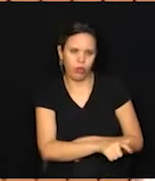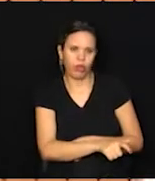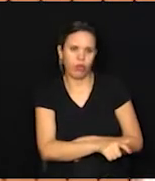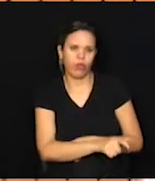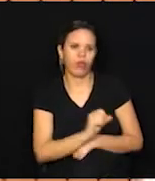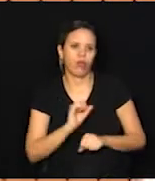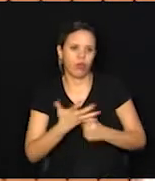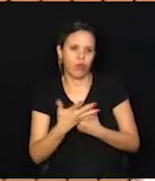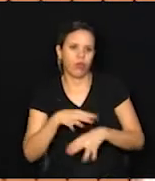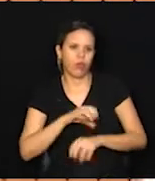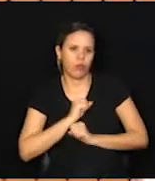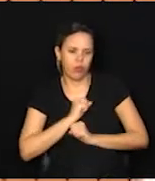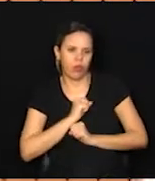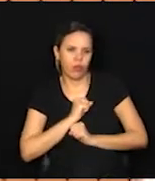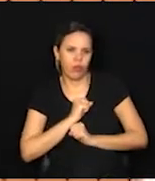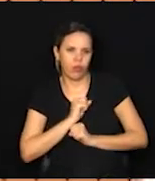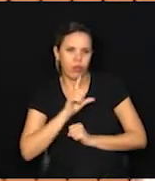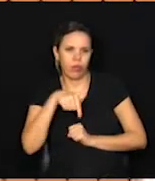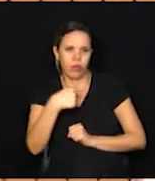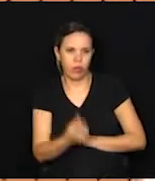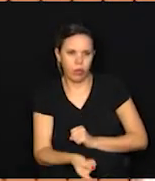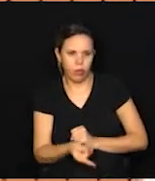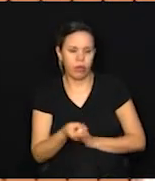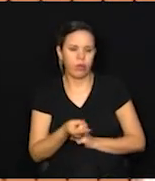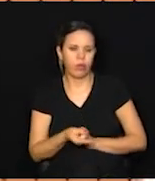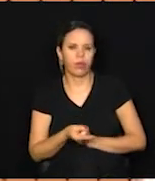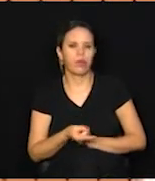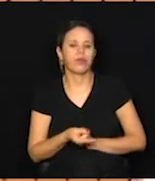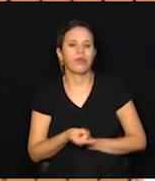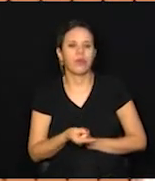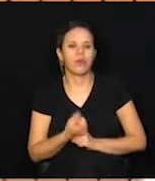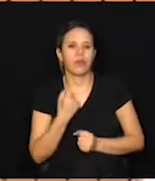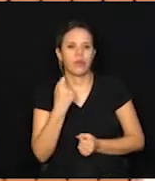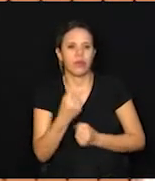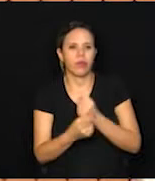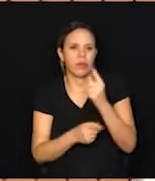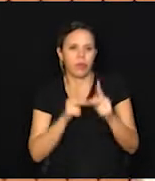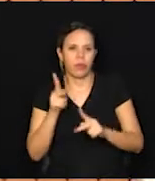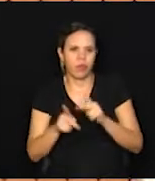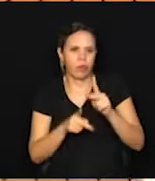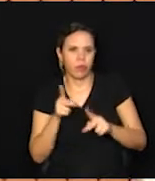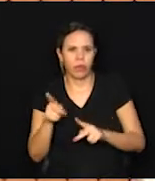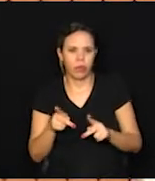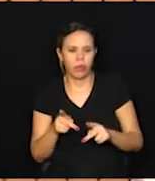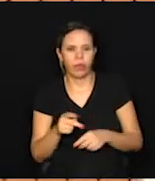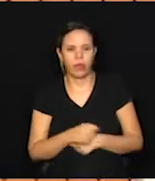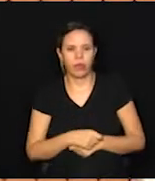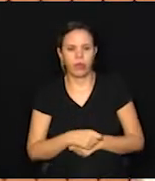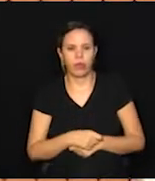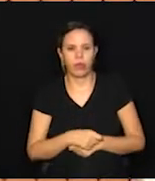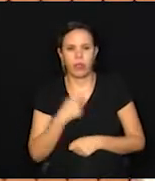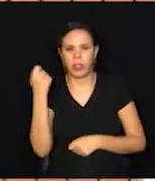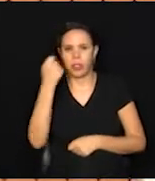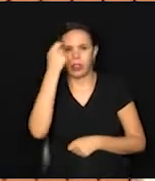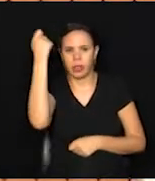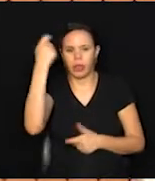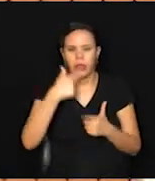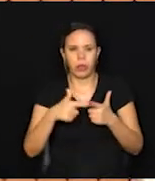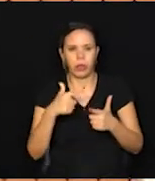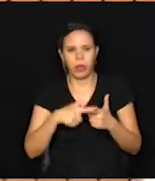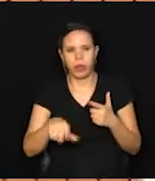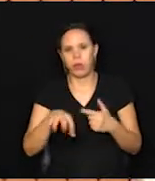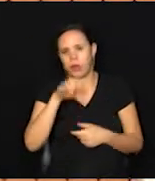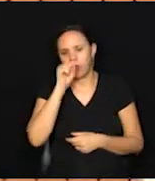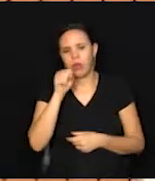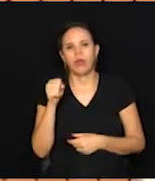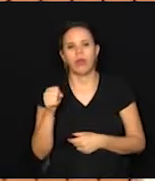Covid. Viu-se depois que algumas pessoas, né, nos quadros graves, os quadros respiratórios graves,